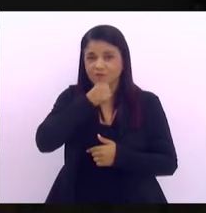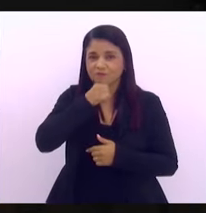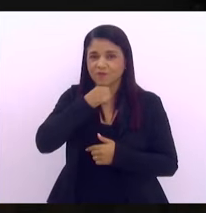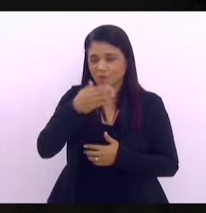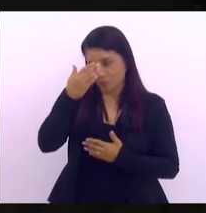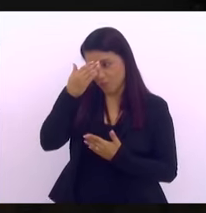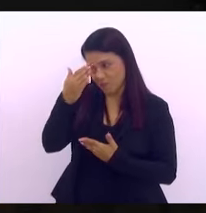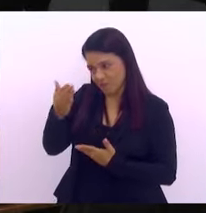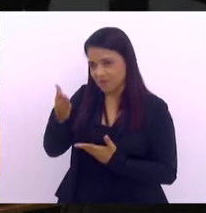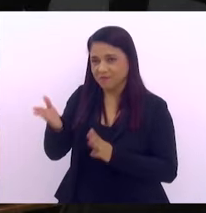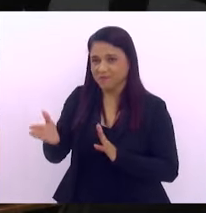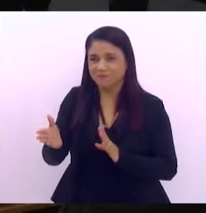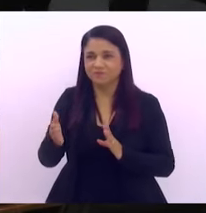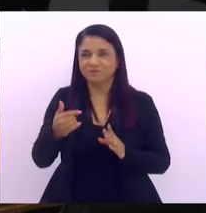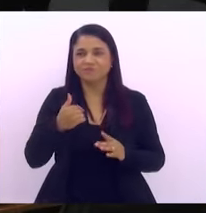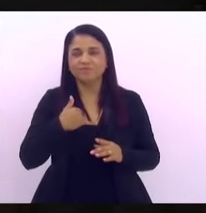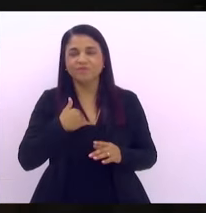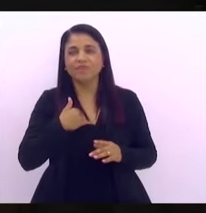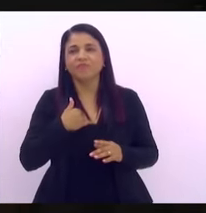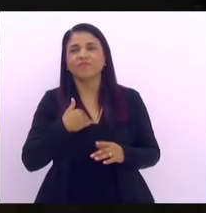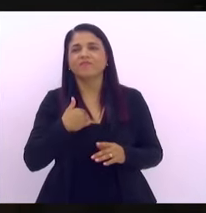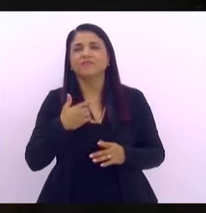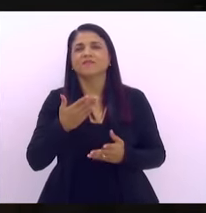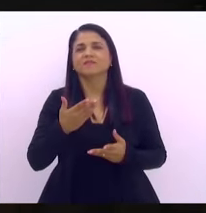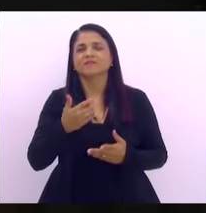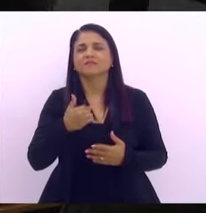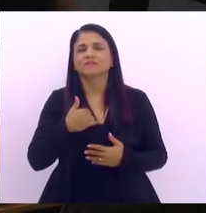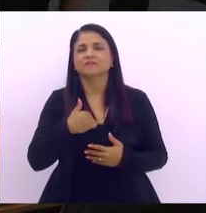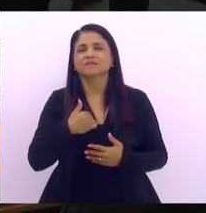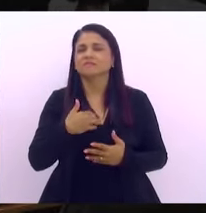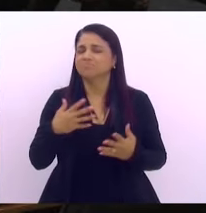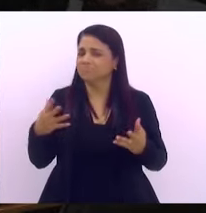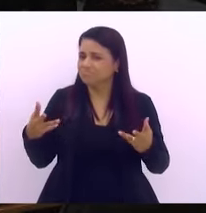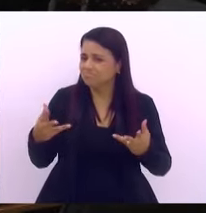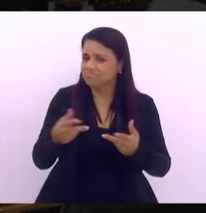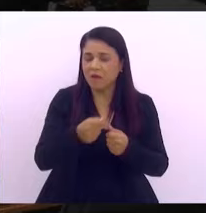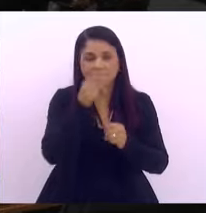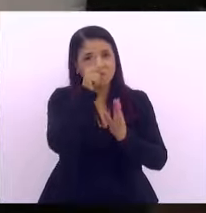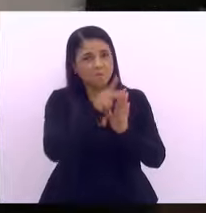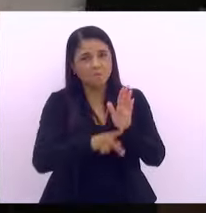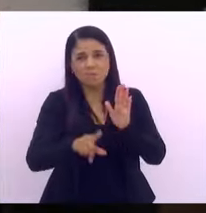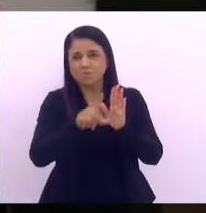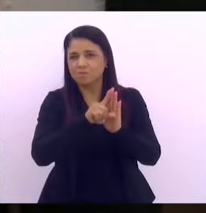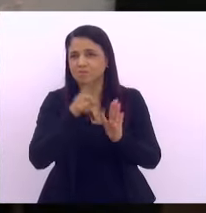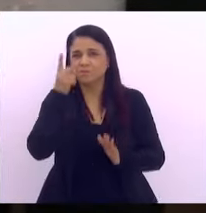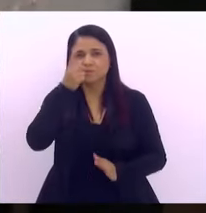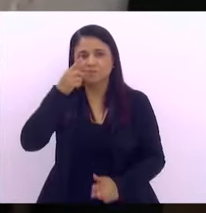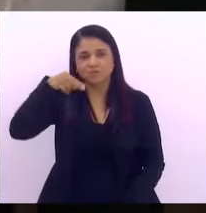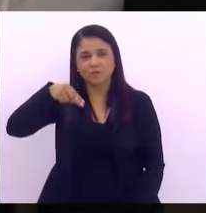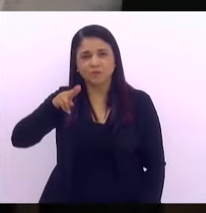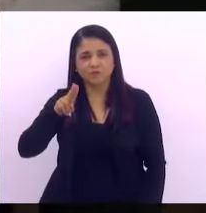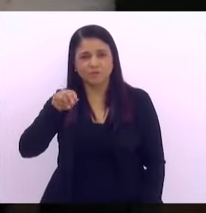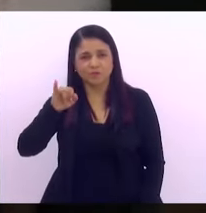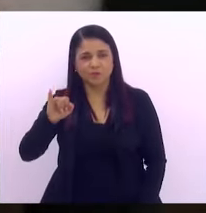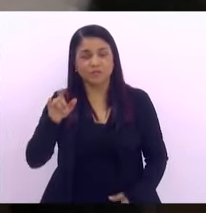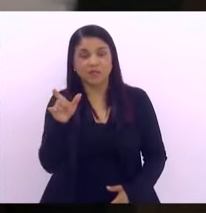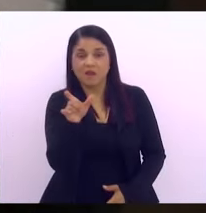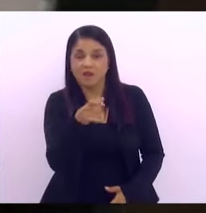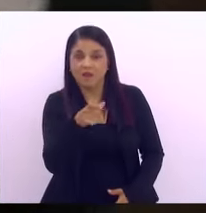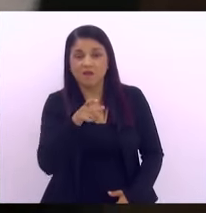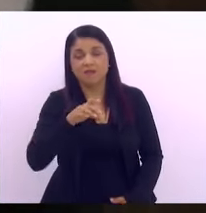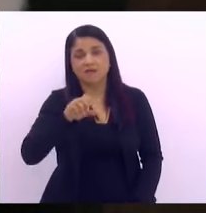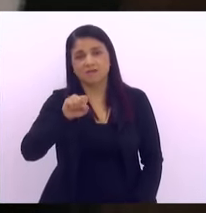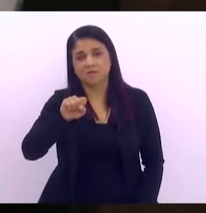Obrigado, deputado. Porque a gente não, ainda era para dizer só isso. Projeto. Um excelente projeto do deputado Munir Neto, Cartão do Saber.